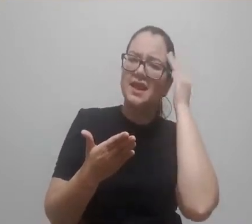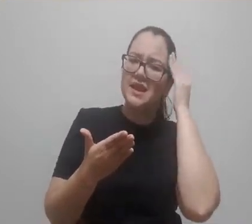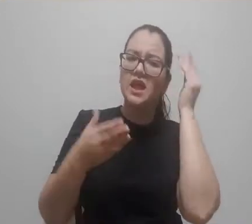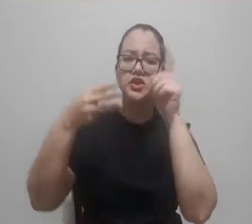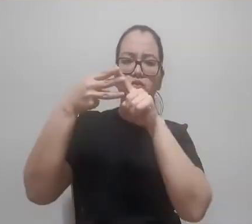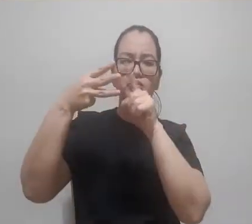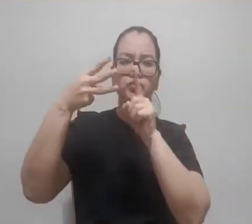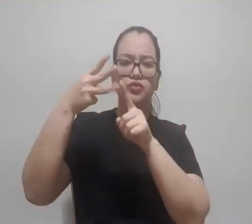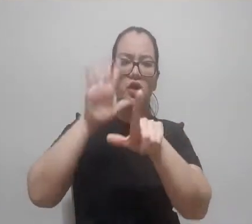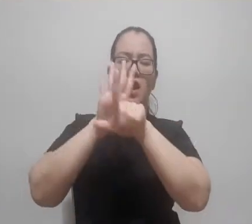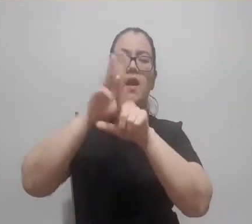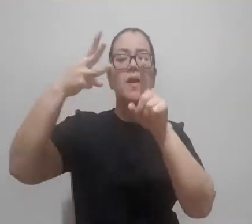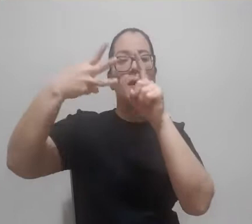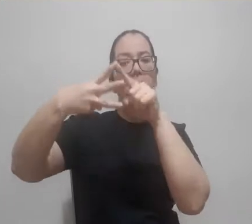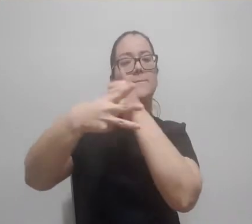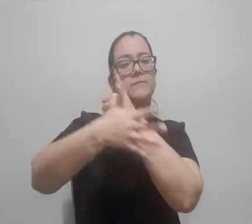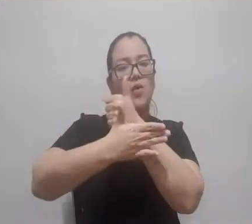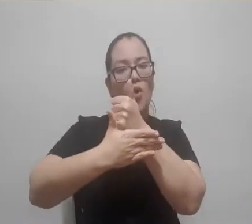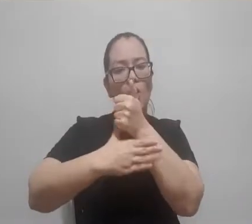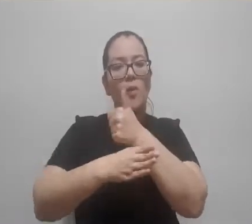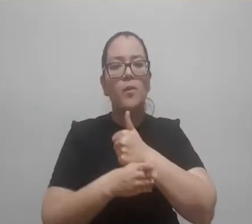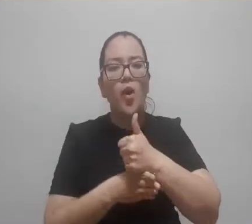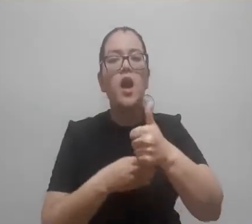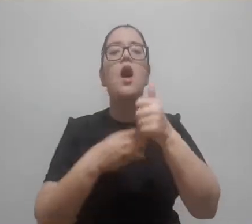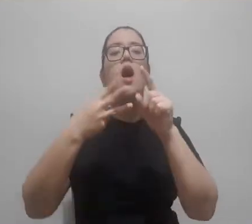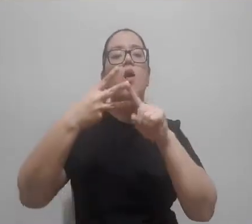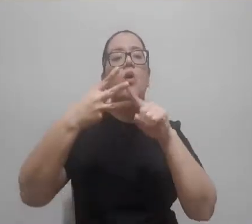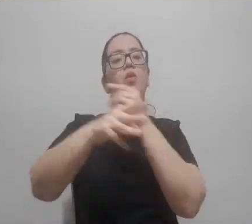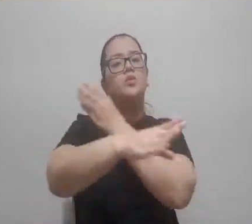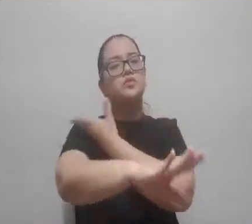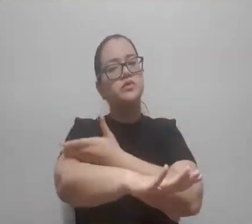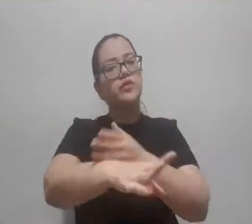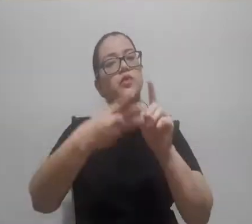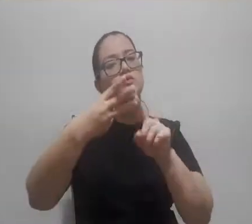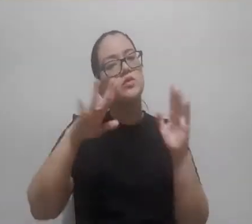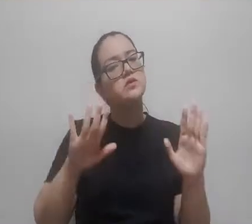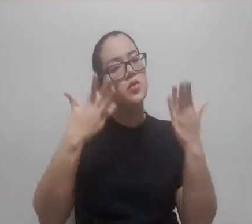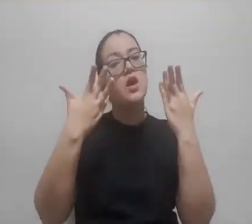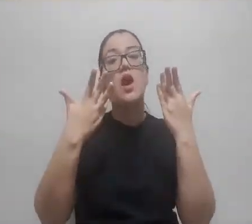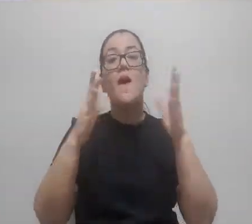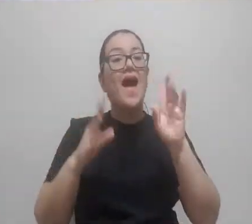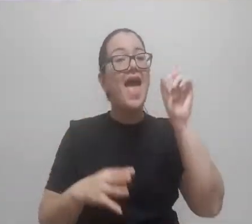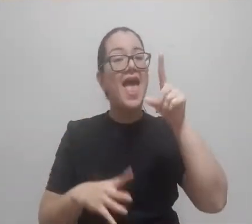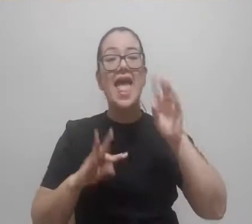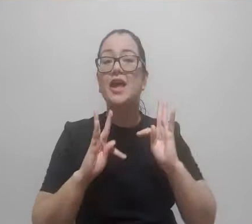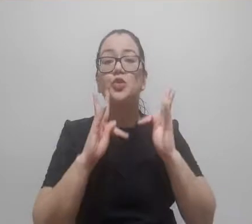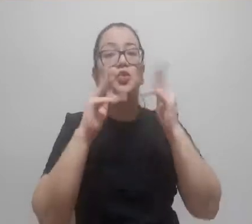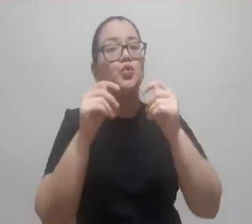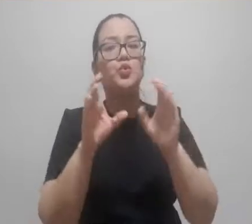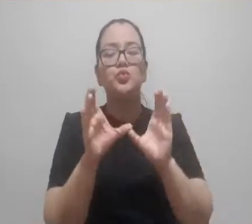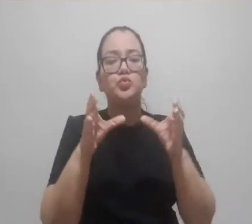e cerimonial, ele está falando dessa totalidade. Ele está se referindo a tudo que Jesus, né, tudo que a lei